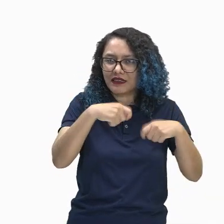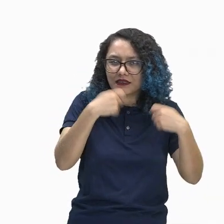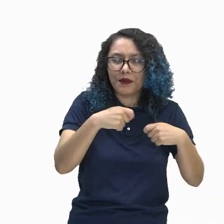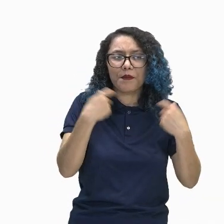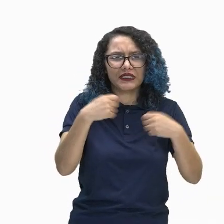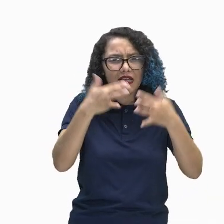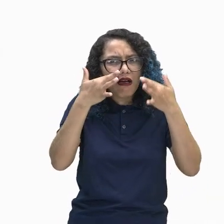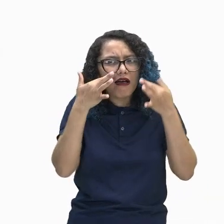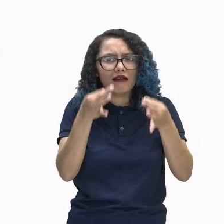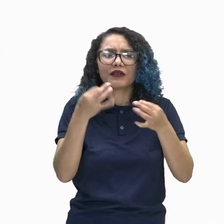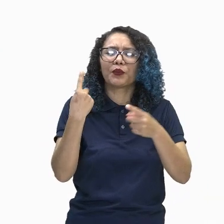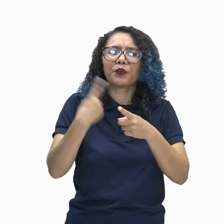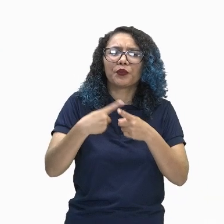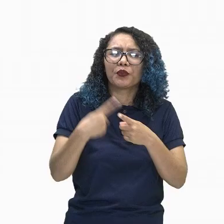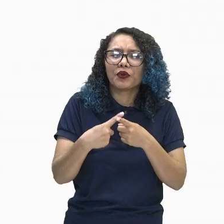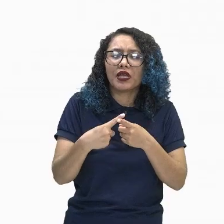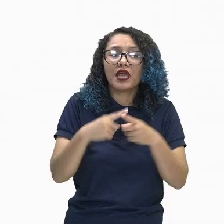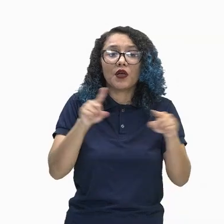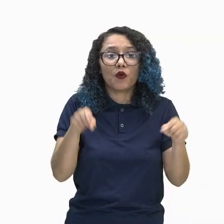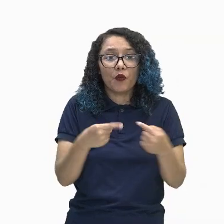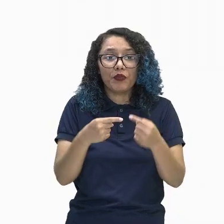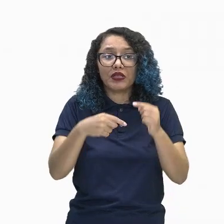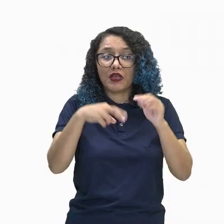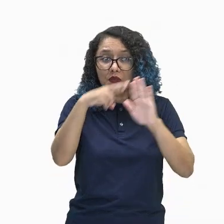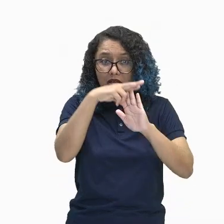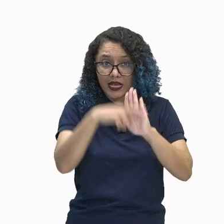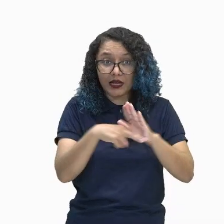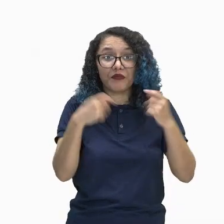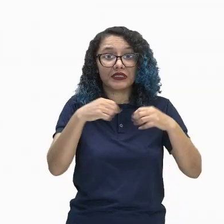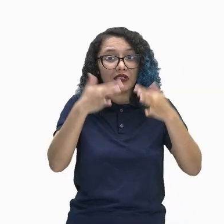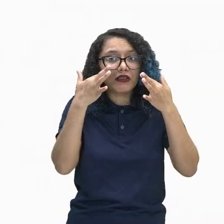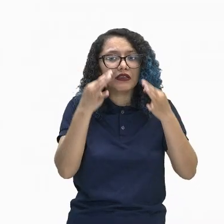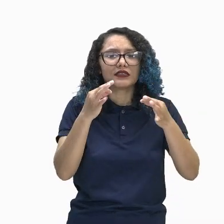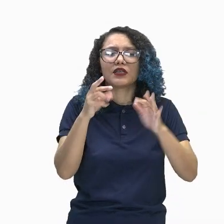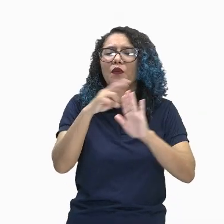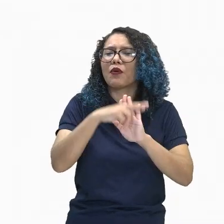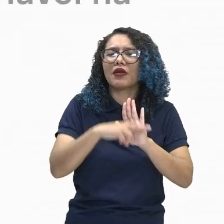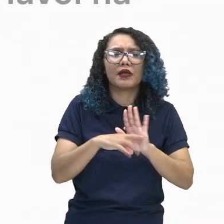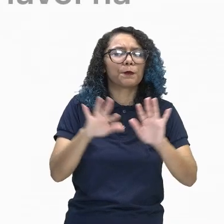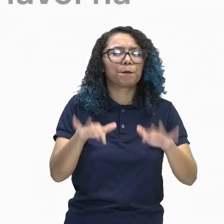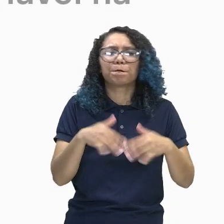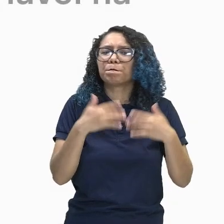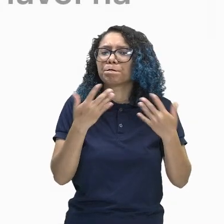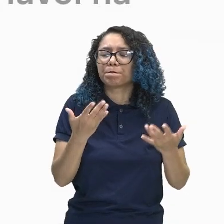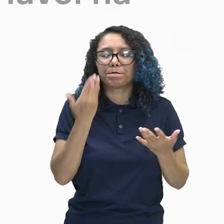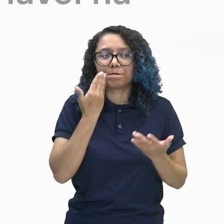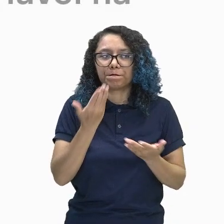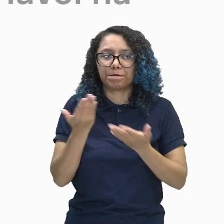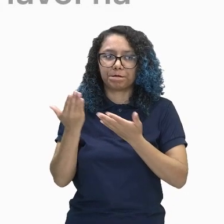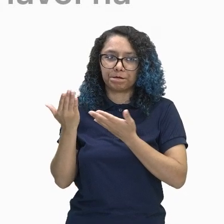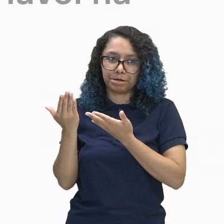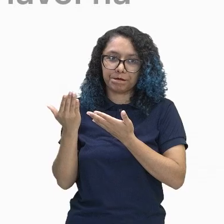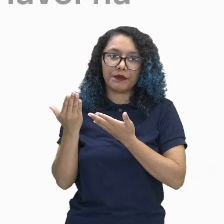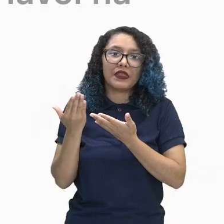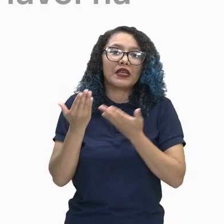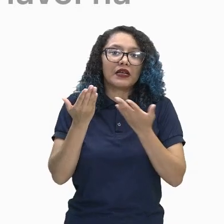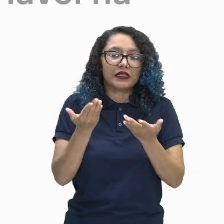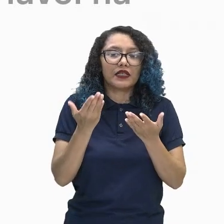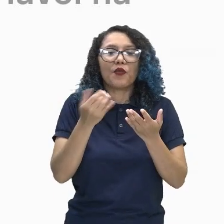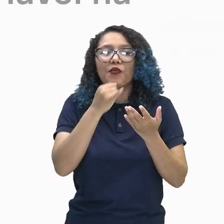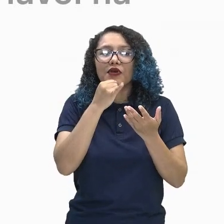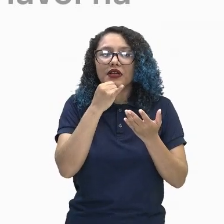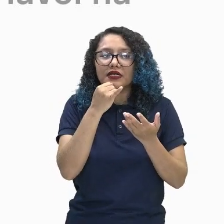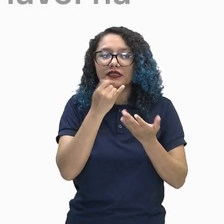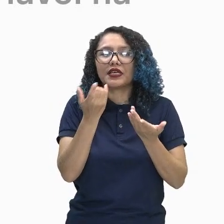especial, porque aqui nós temos uma regra que precisa de atenção. Que regra é essa? Colocando aqui para vocês. Olha só. Com expressões do tipo